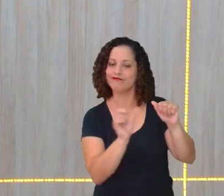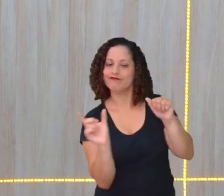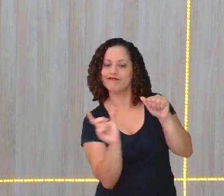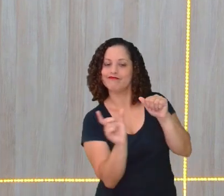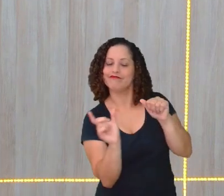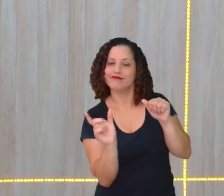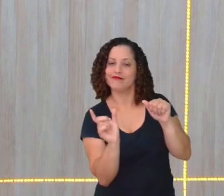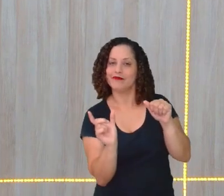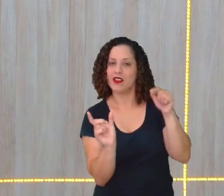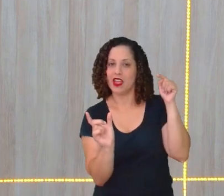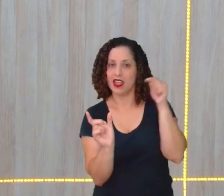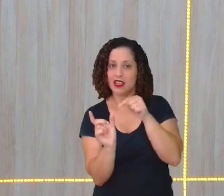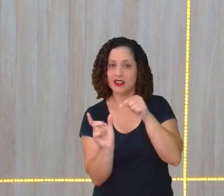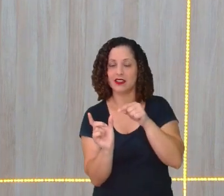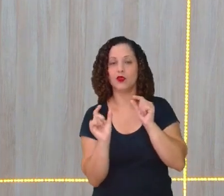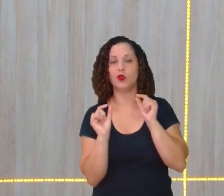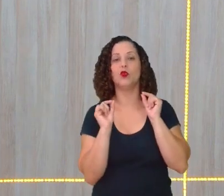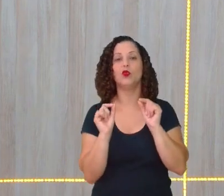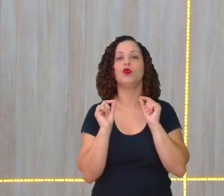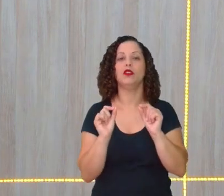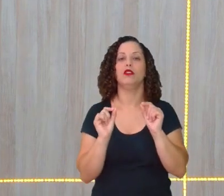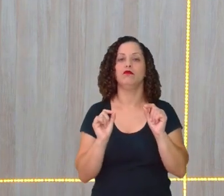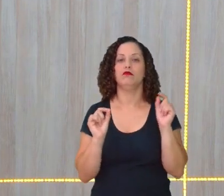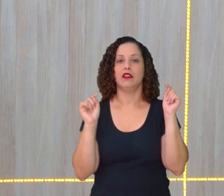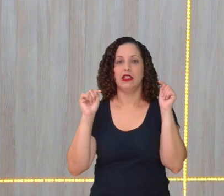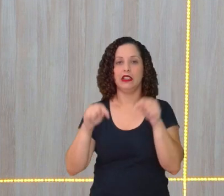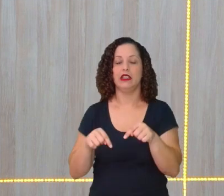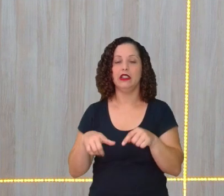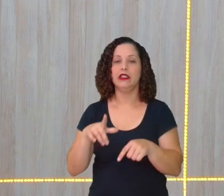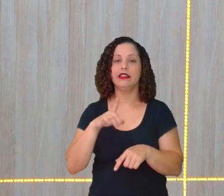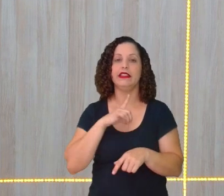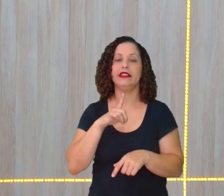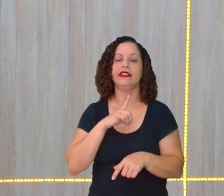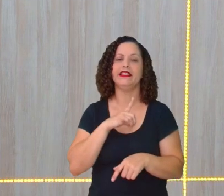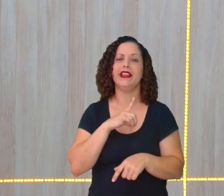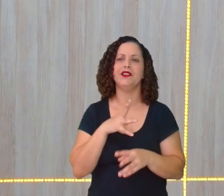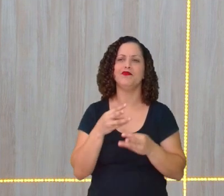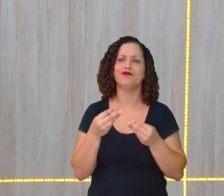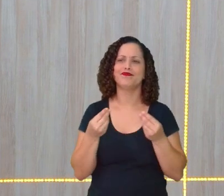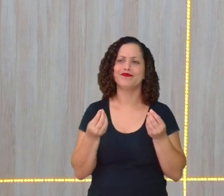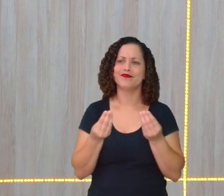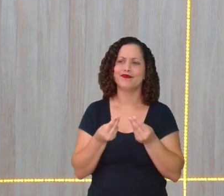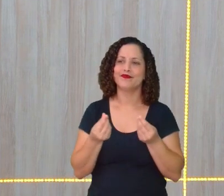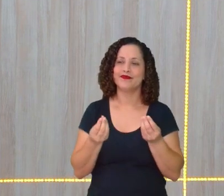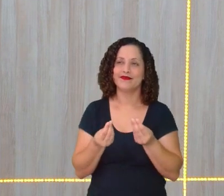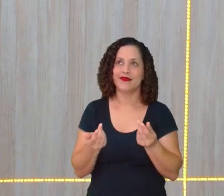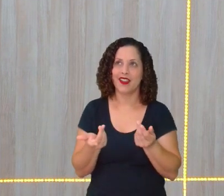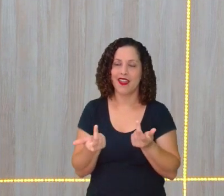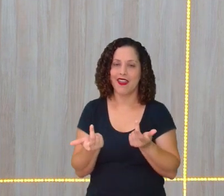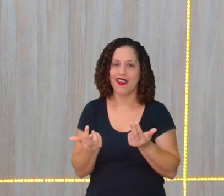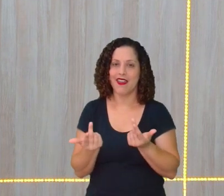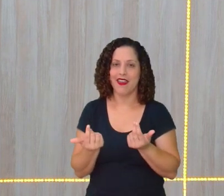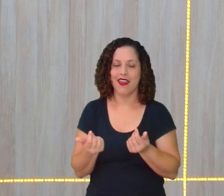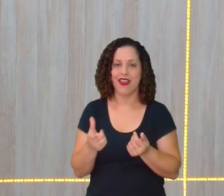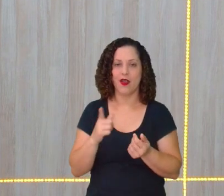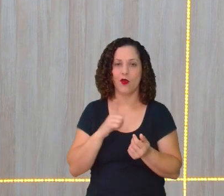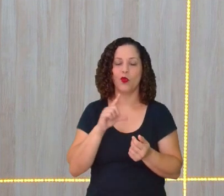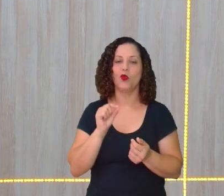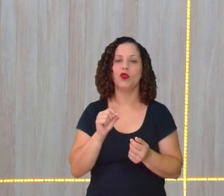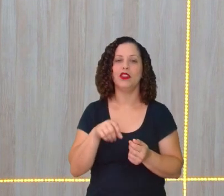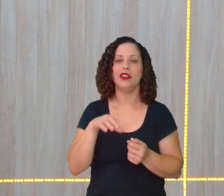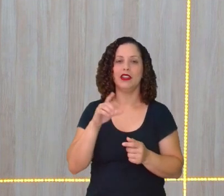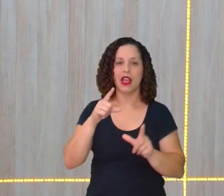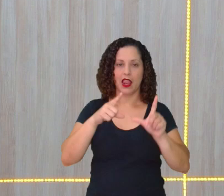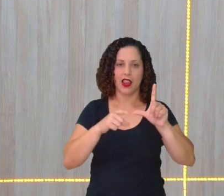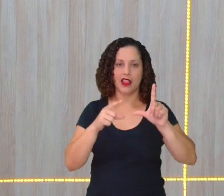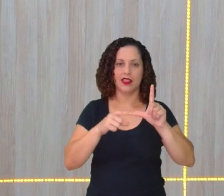tá? Começar, não é bem começar, quando tiver som de consoante. Professora,